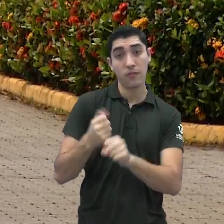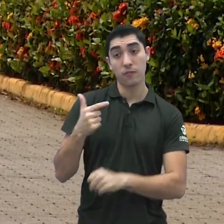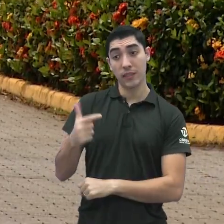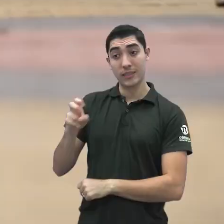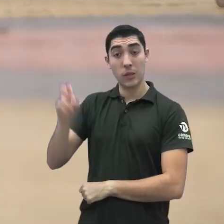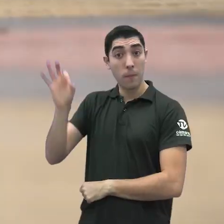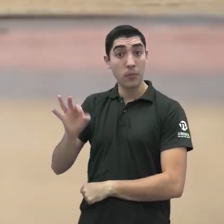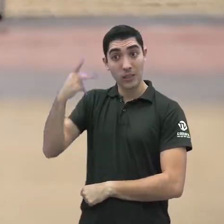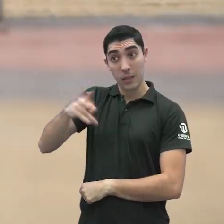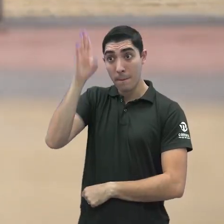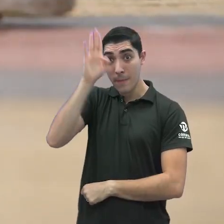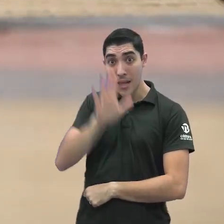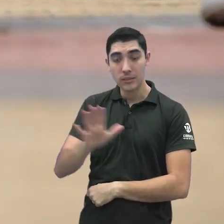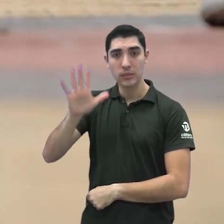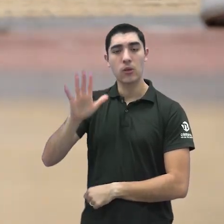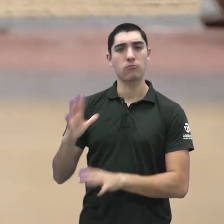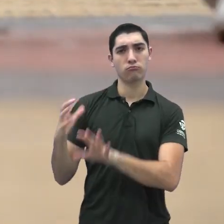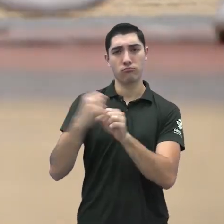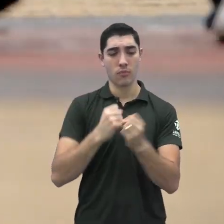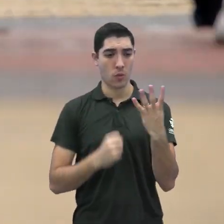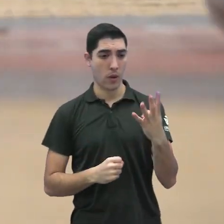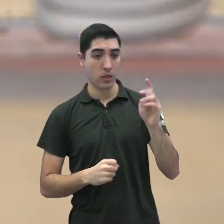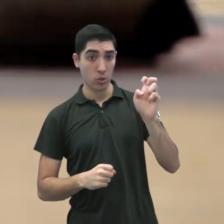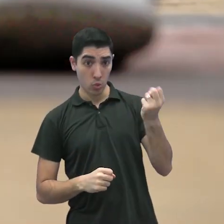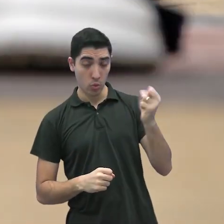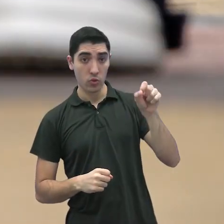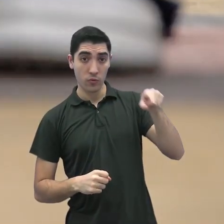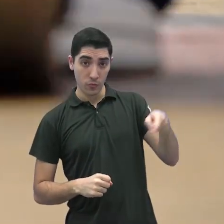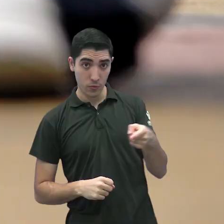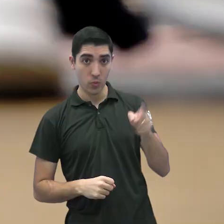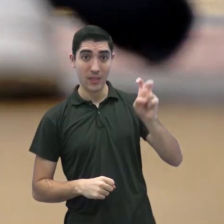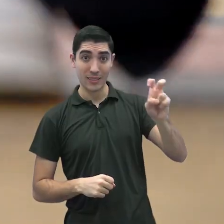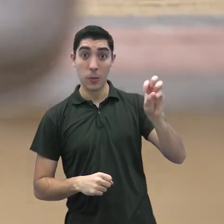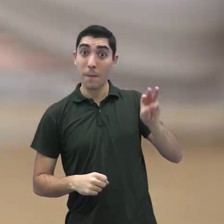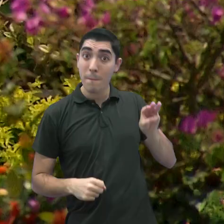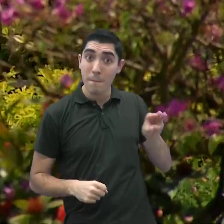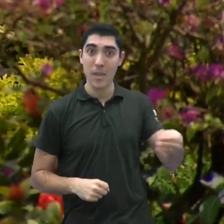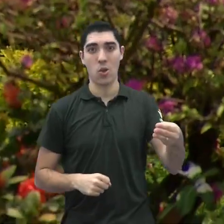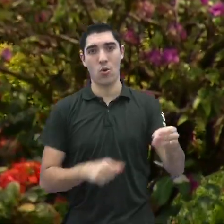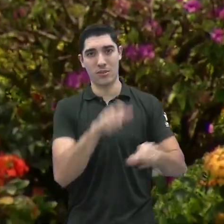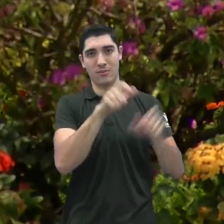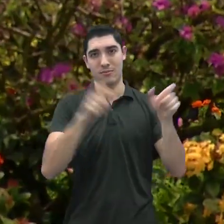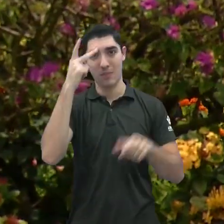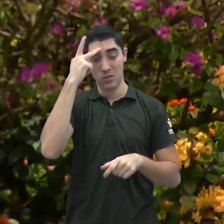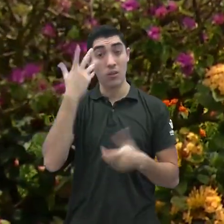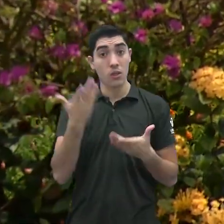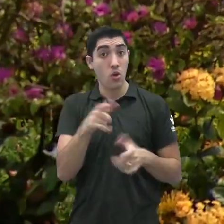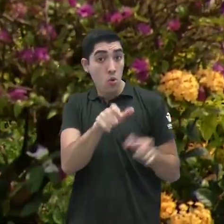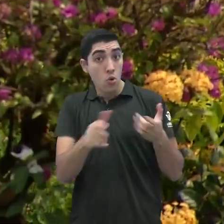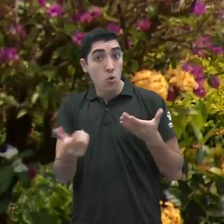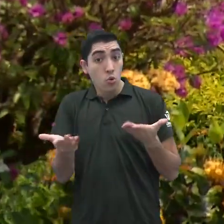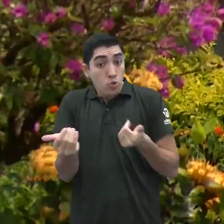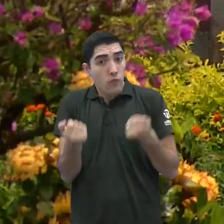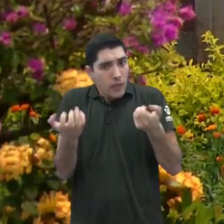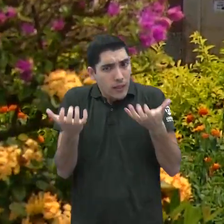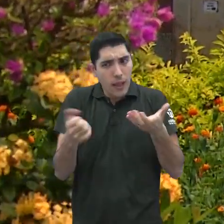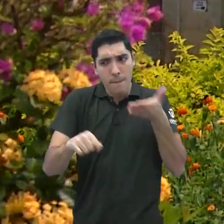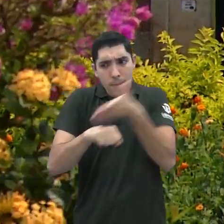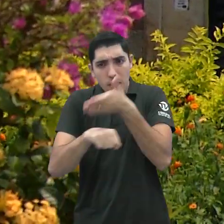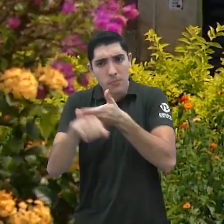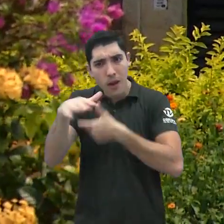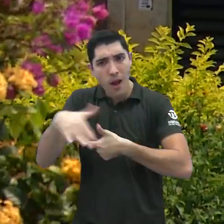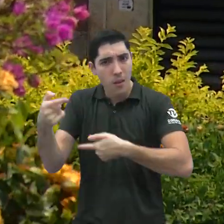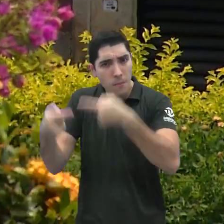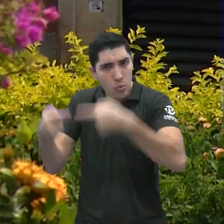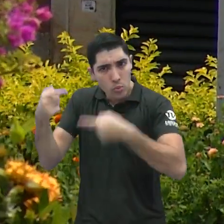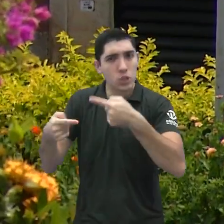do país, cerca de 48,5 milhões de pessoas. Para que essa juventude queira participar dos